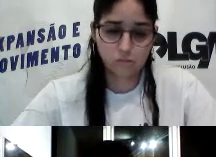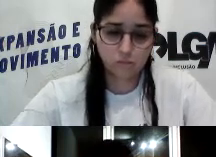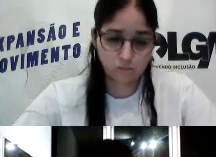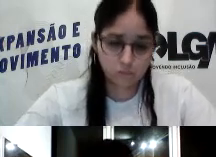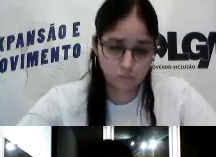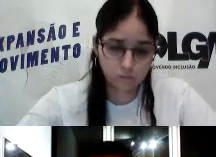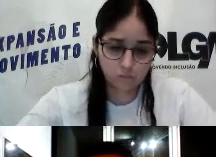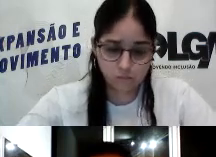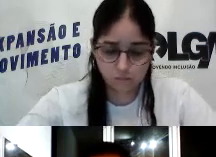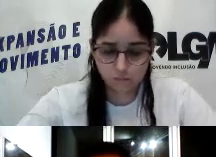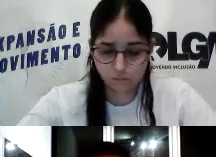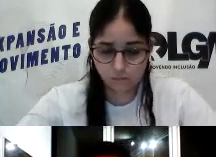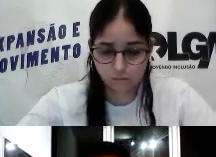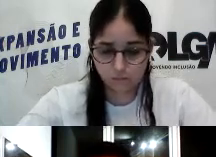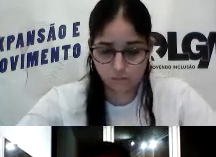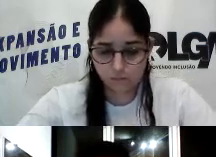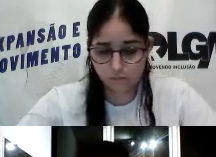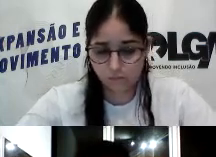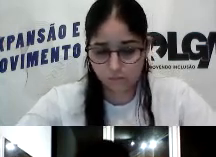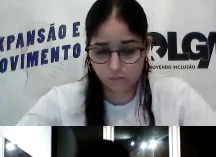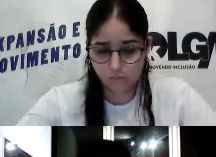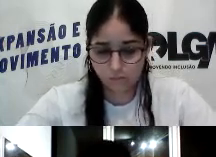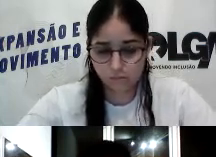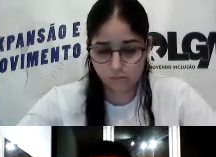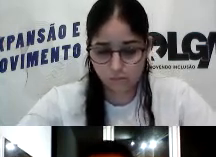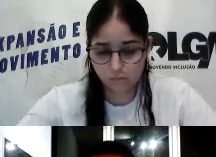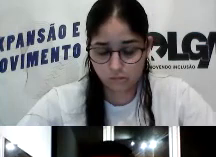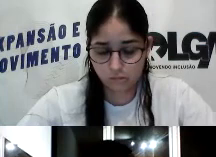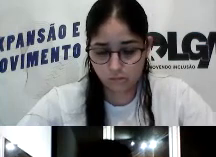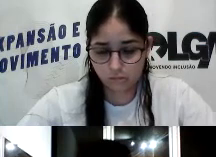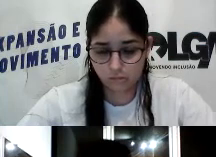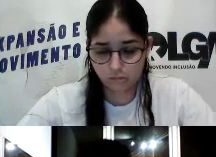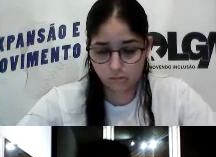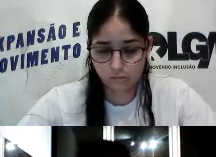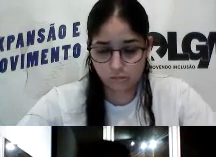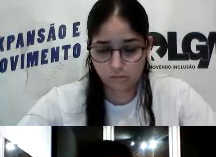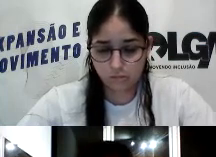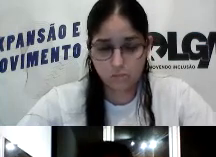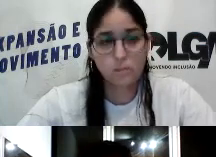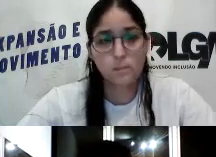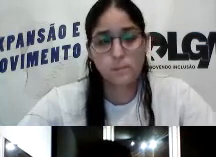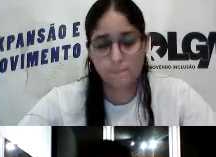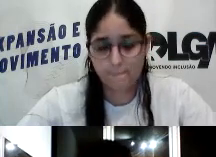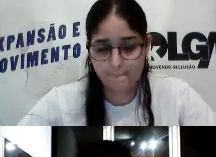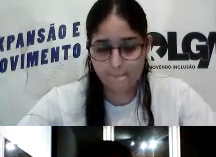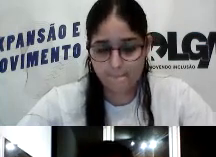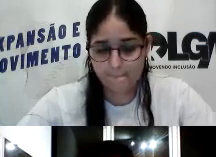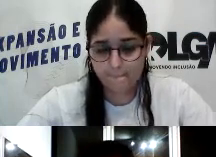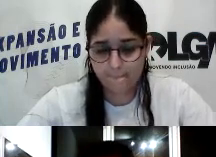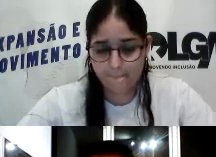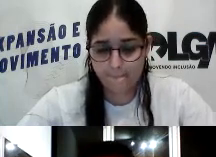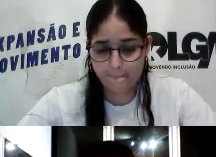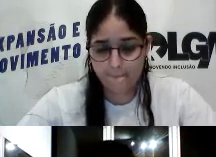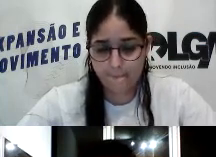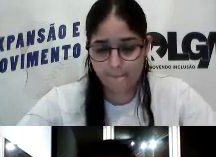tem que ficar atento, criou um raciocínio clínico, se vinculou mais com o pediatra para que eles consigam tocar os